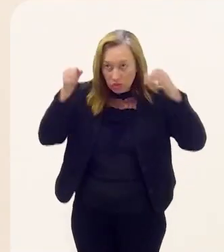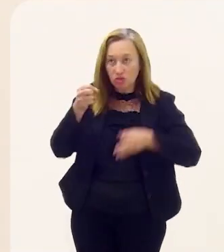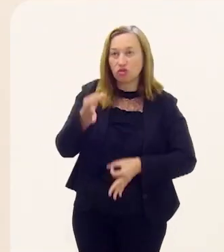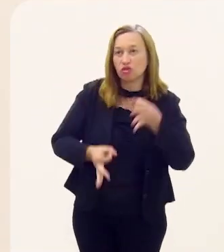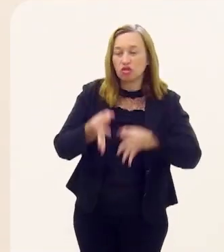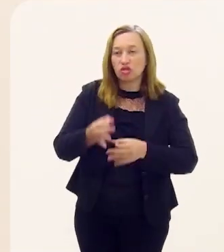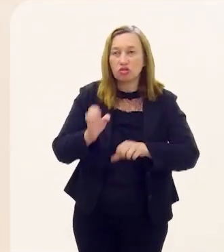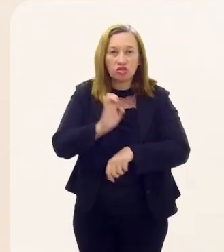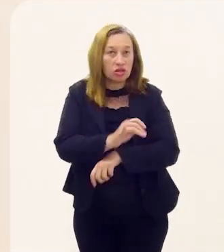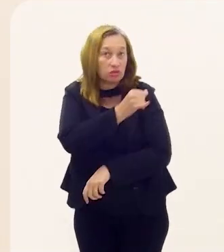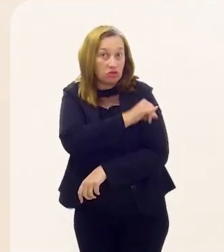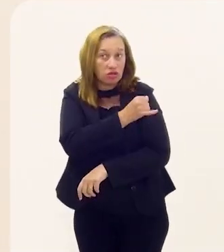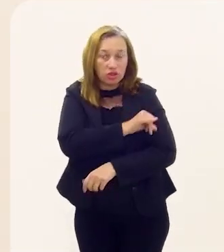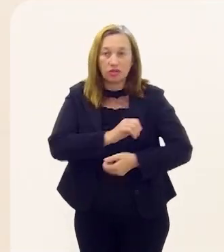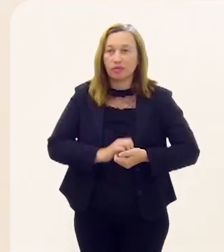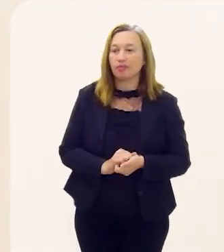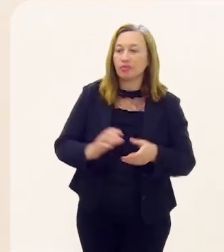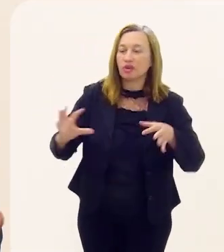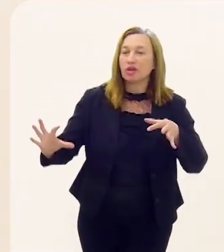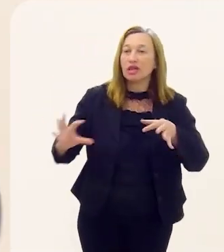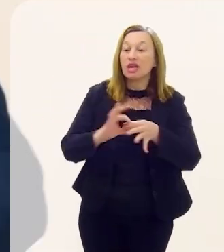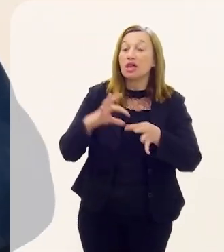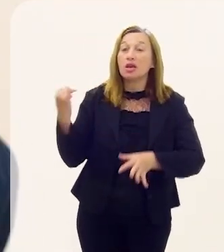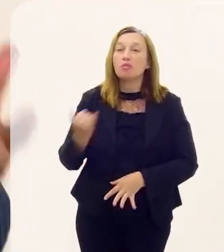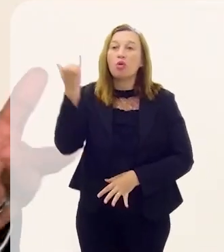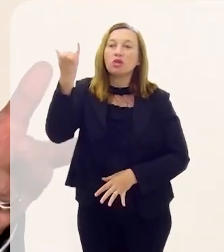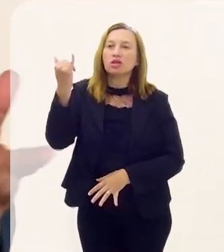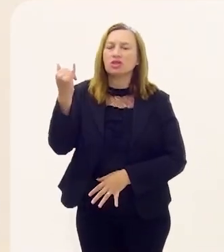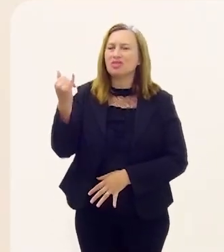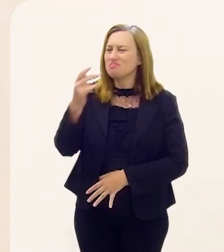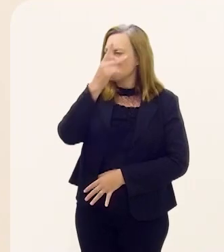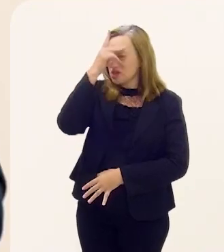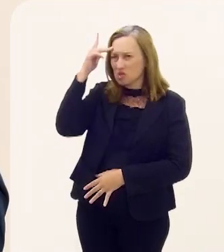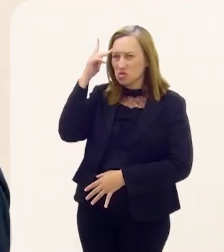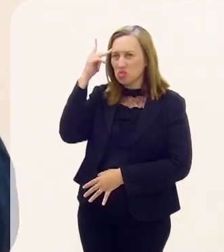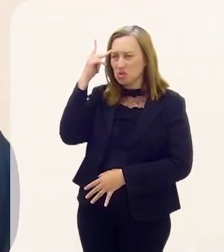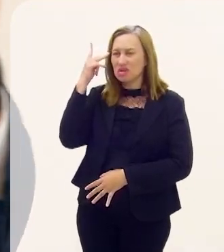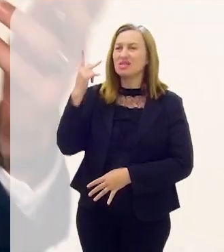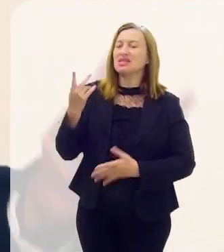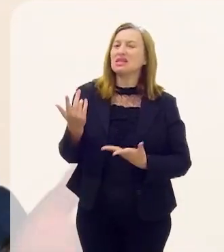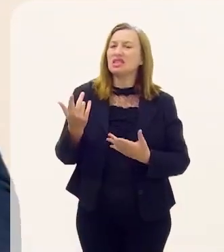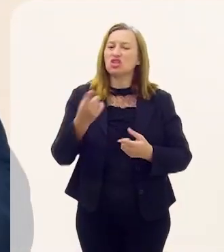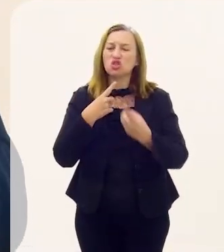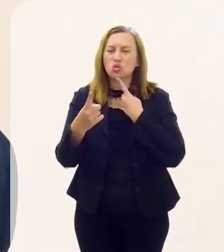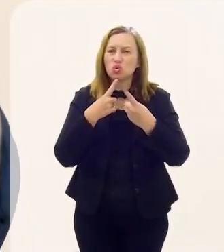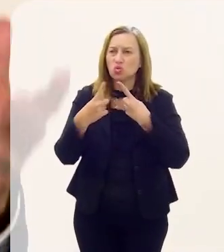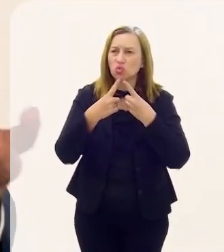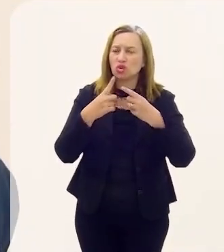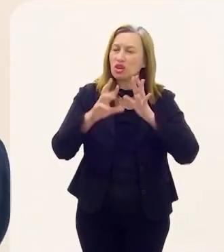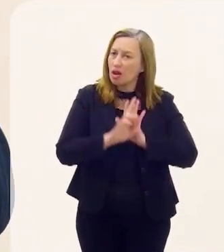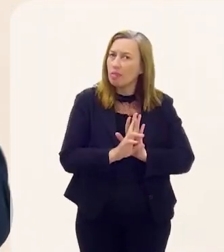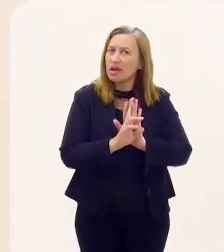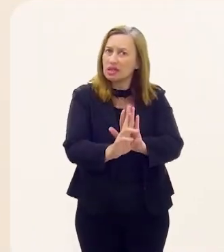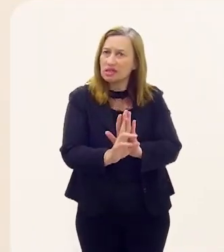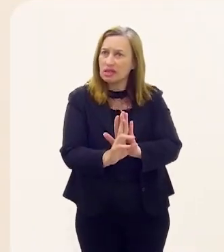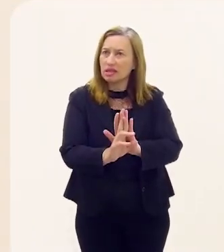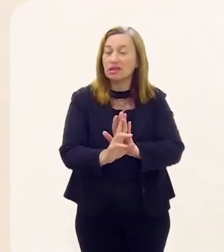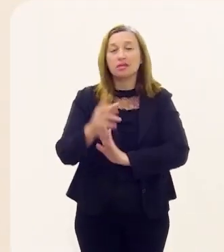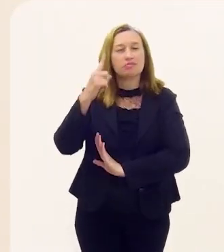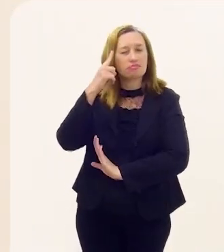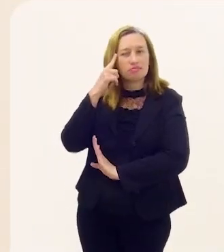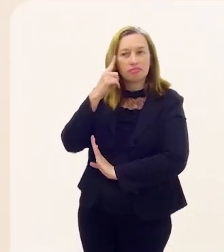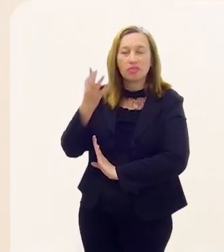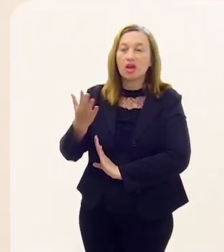do Estado do Rio de Janeiro. E nós temos aqui duas importantes figuras que debatem, discutem e representam